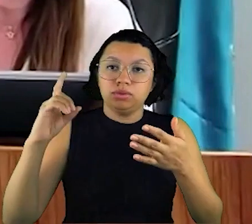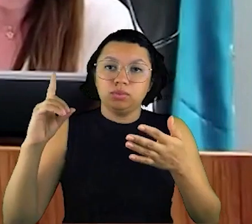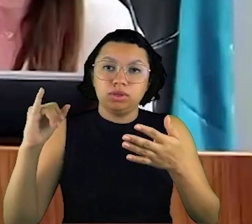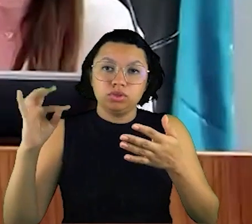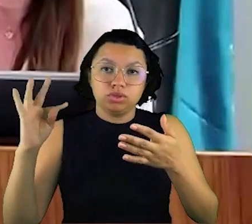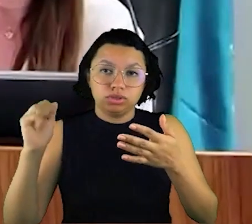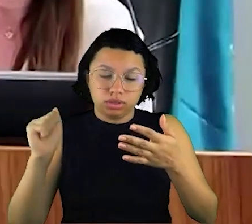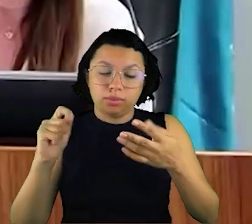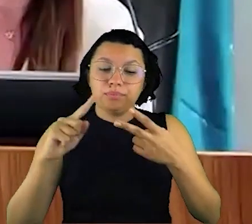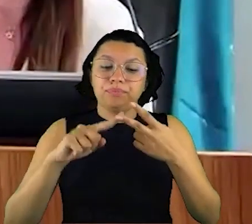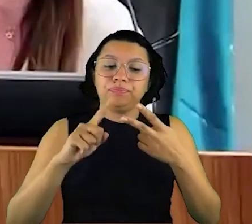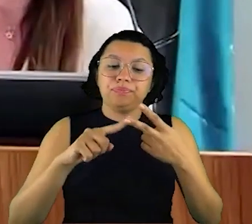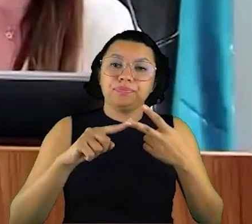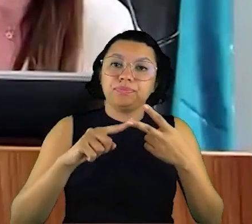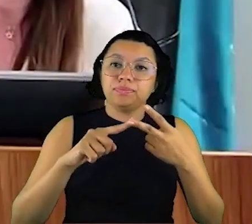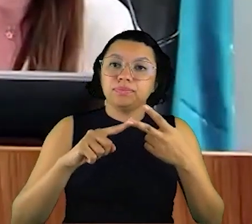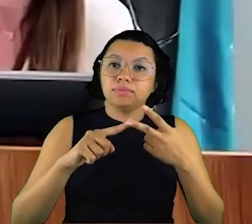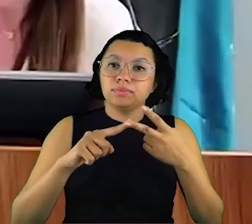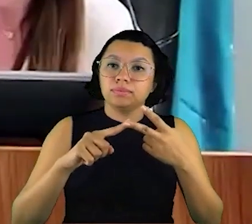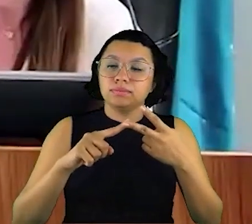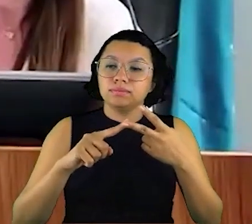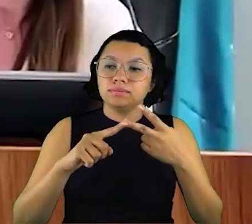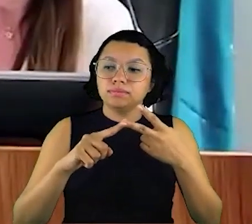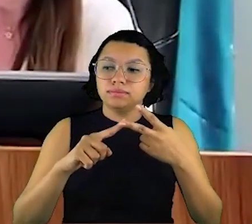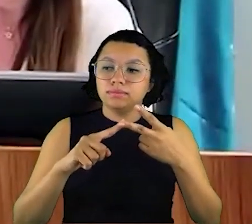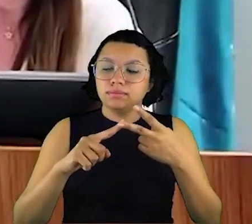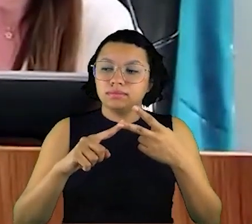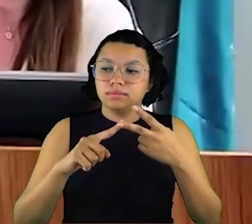pré-ordenado e a transação